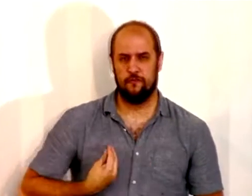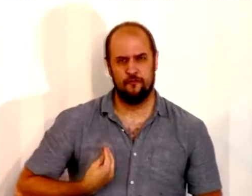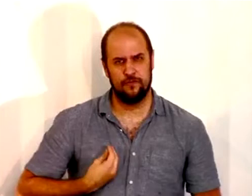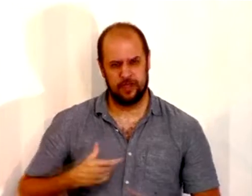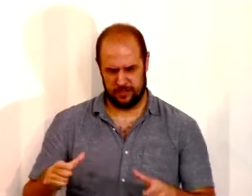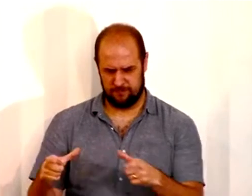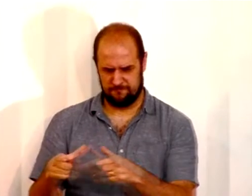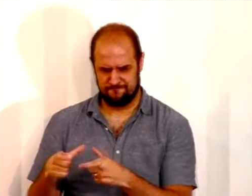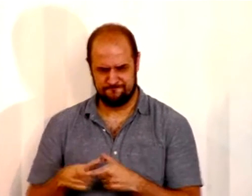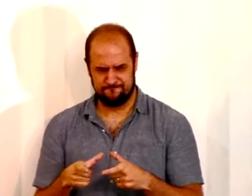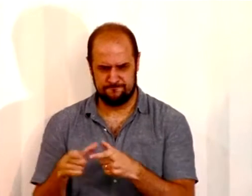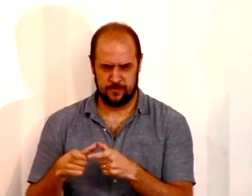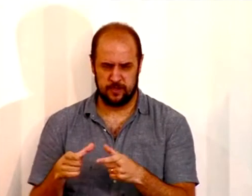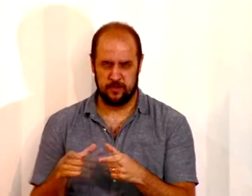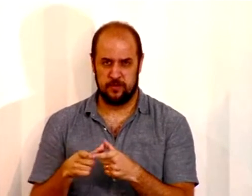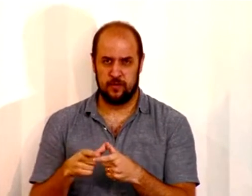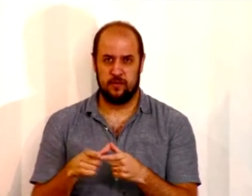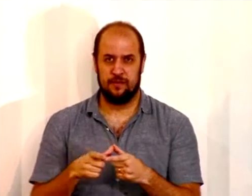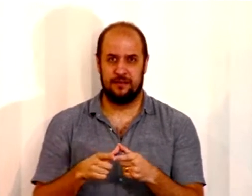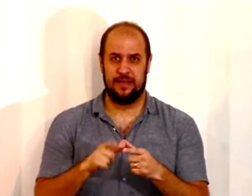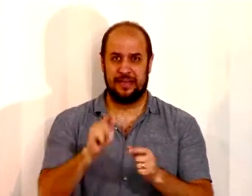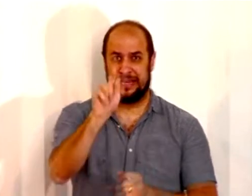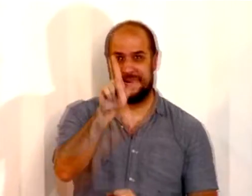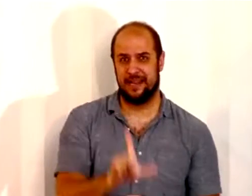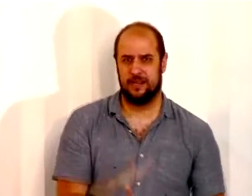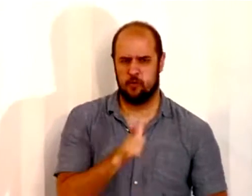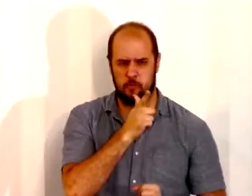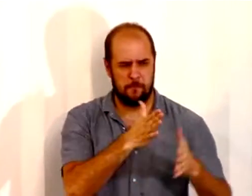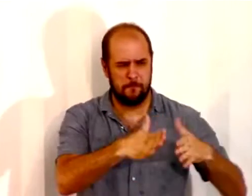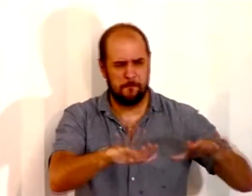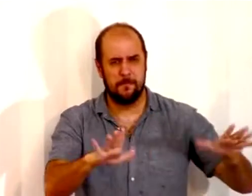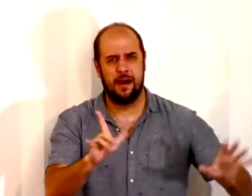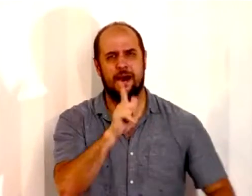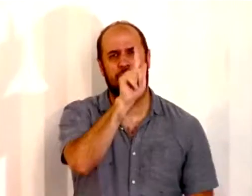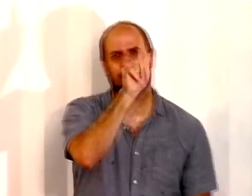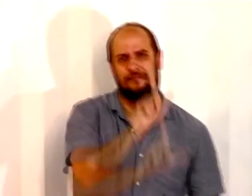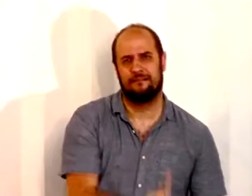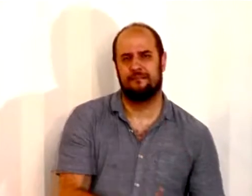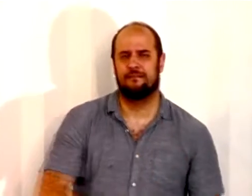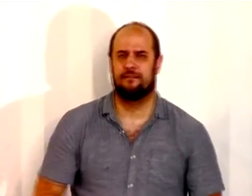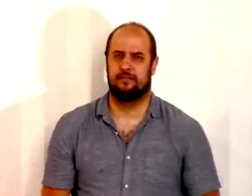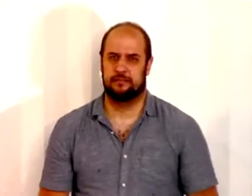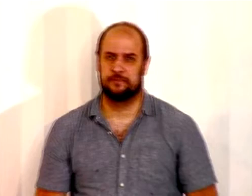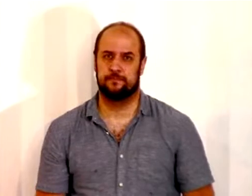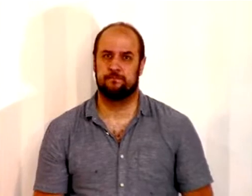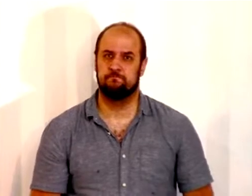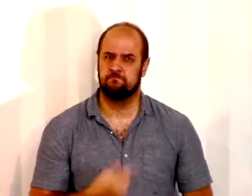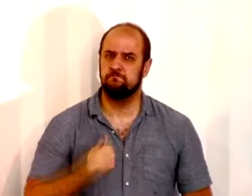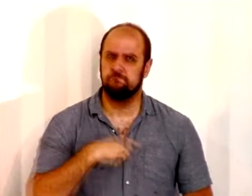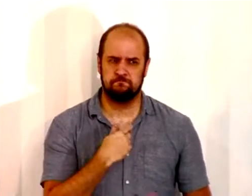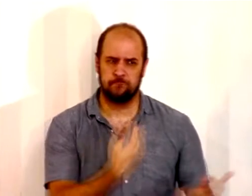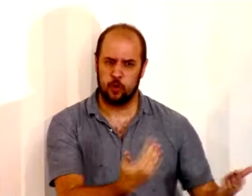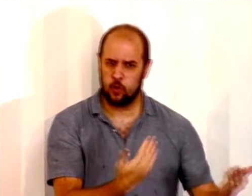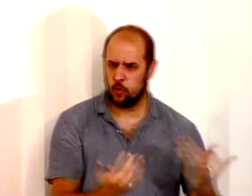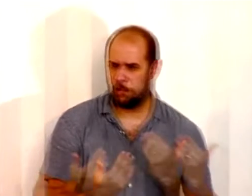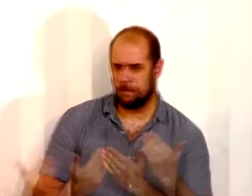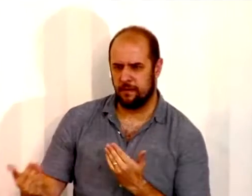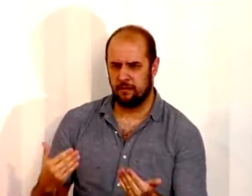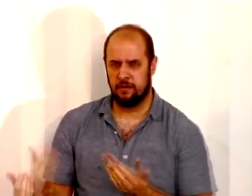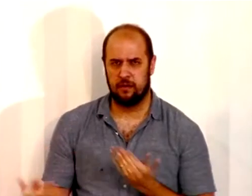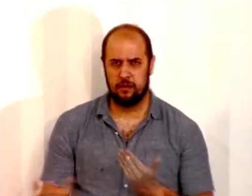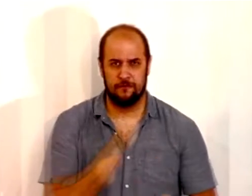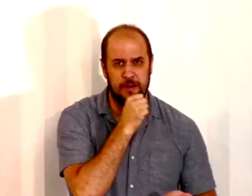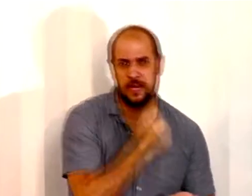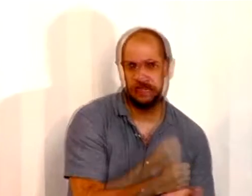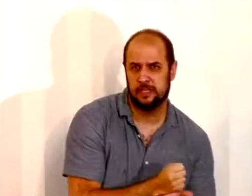à Galileia, próximo ao mar da Galileia. E é interessante, quando nós começamos a comparar os textos com o Novo